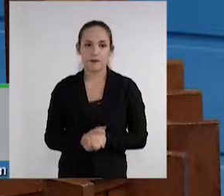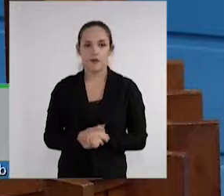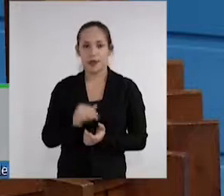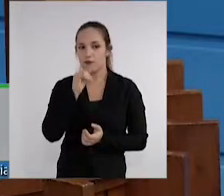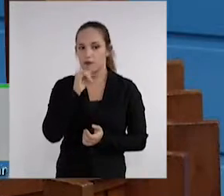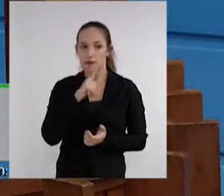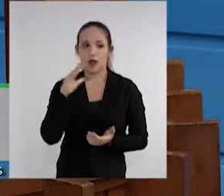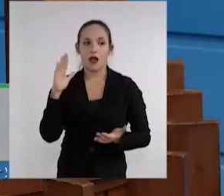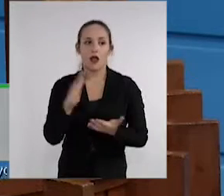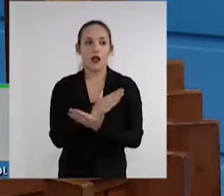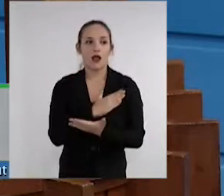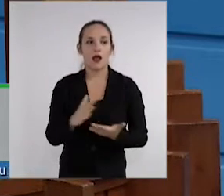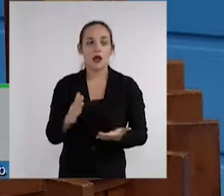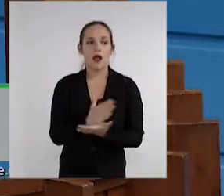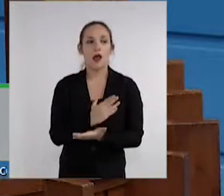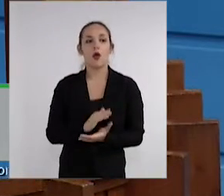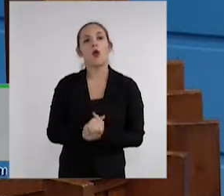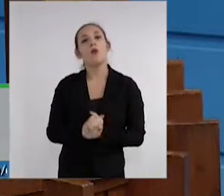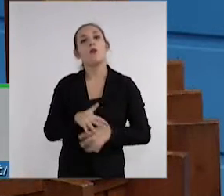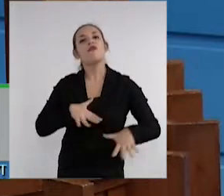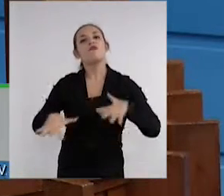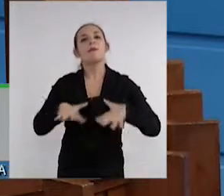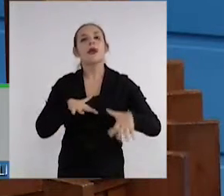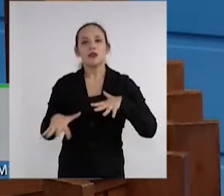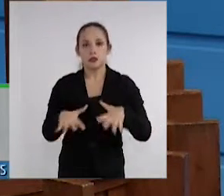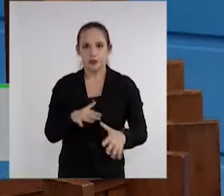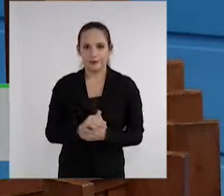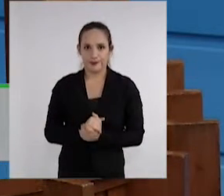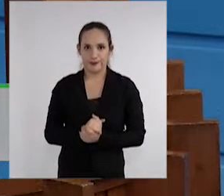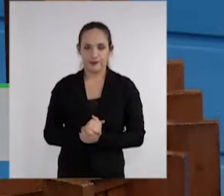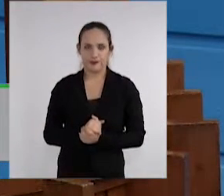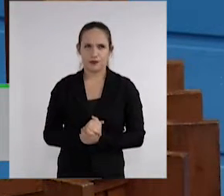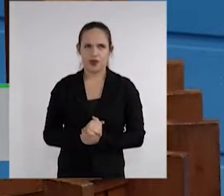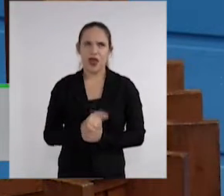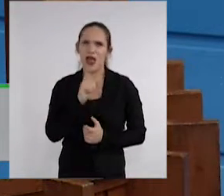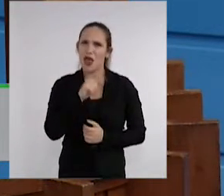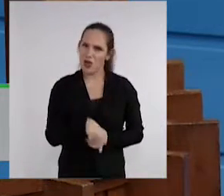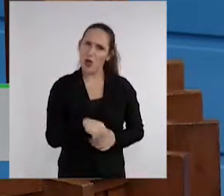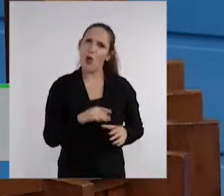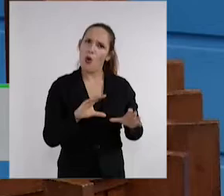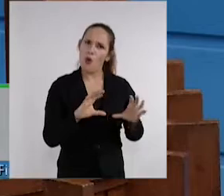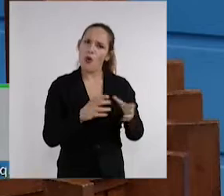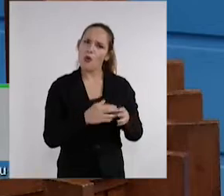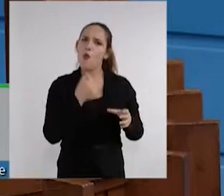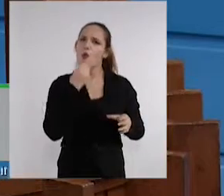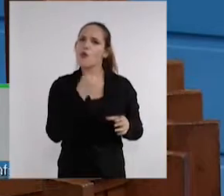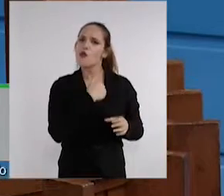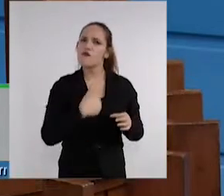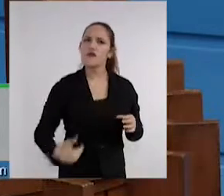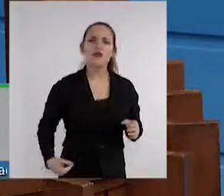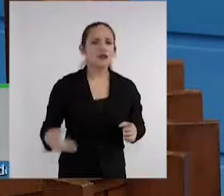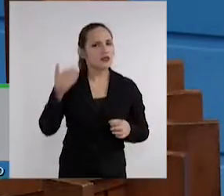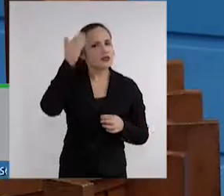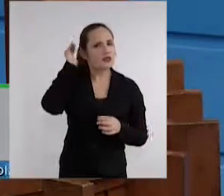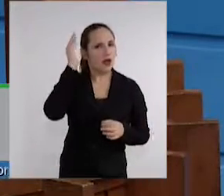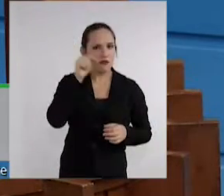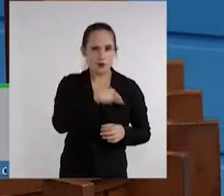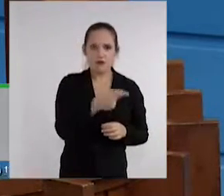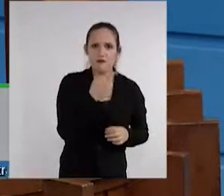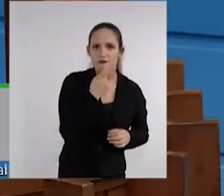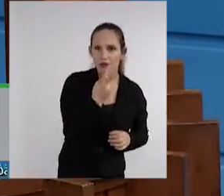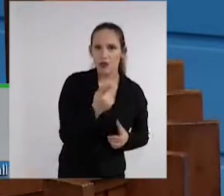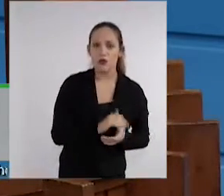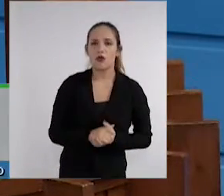algumas manifestações, uma manifestação inclusive do governador Reinaldo Zambuja, dizendo, a princípio,